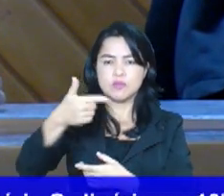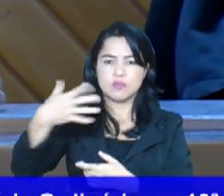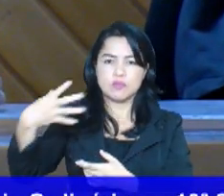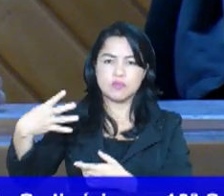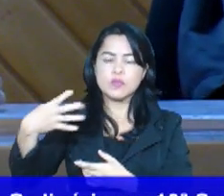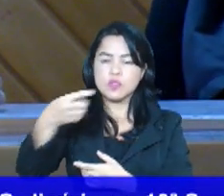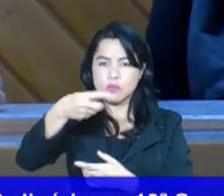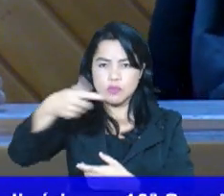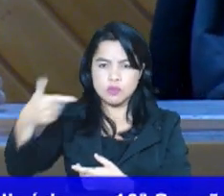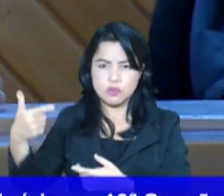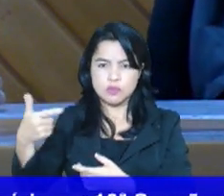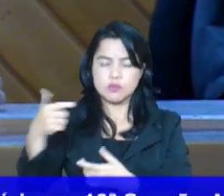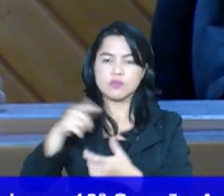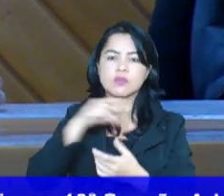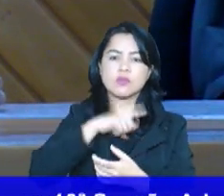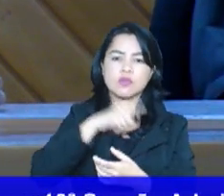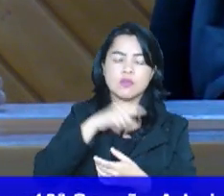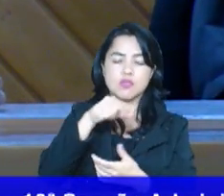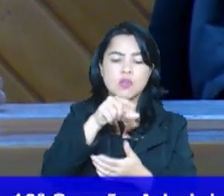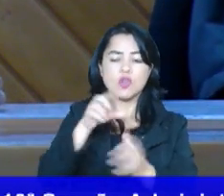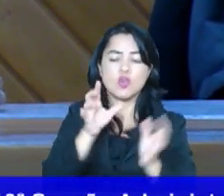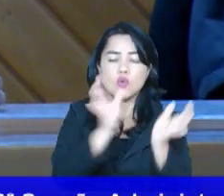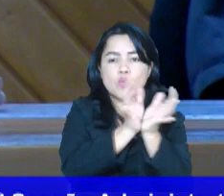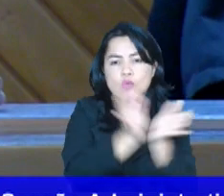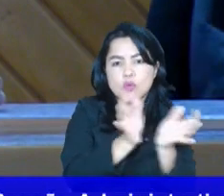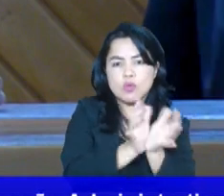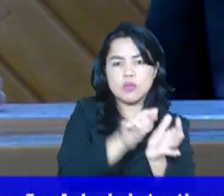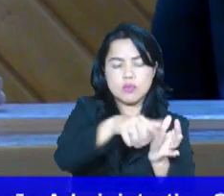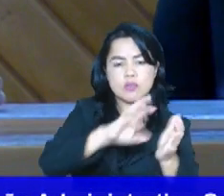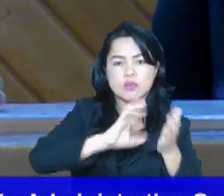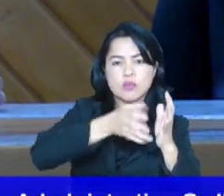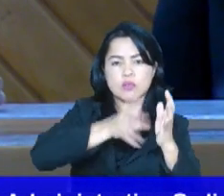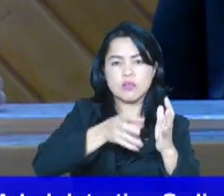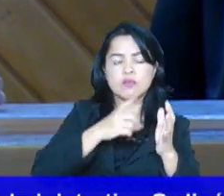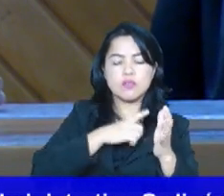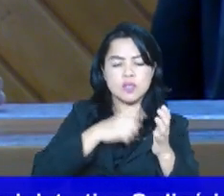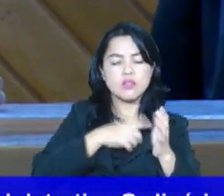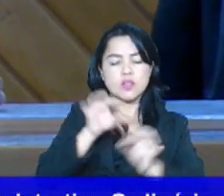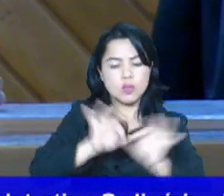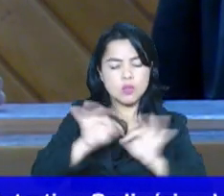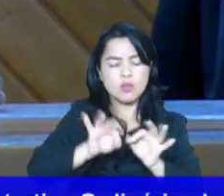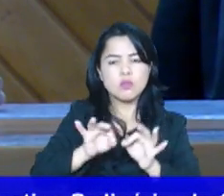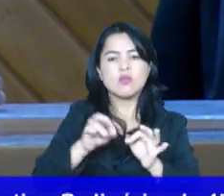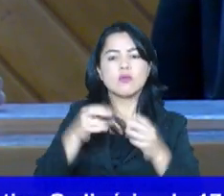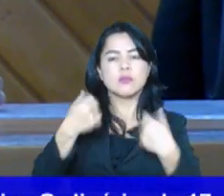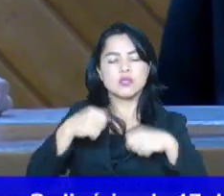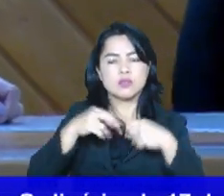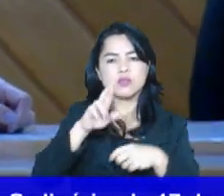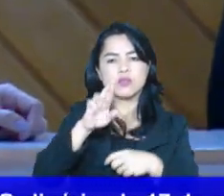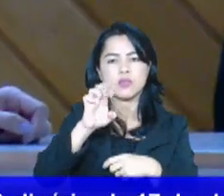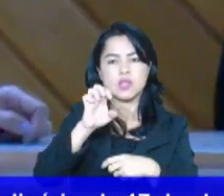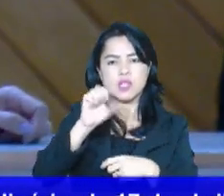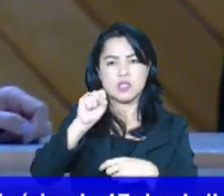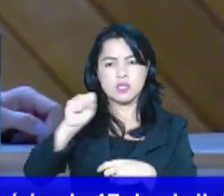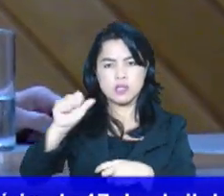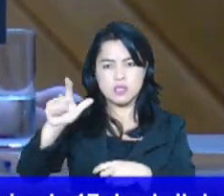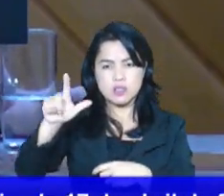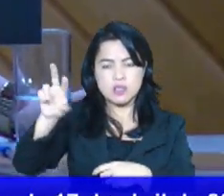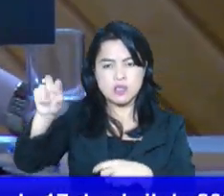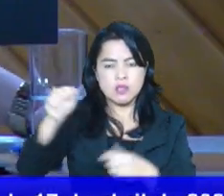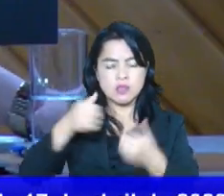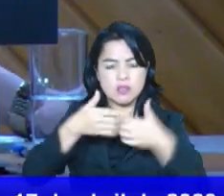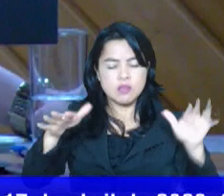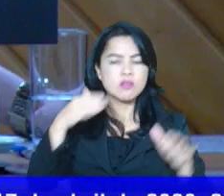o Núcleo de Análise de Contas Eleitorais e Partidárias sugeriu a aprovação com ressalvas em razão da abertura intempestiva de